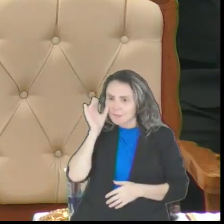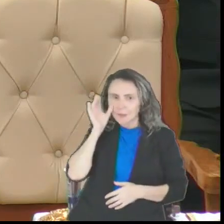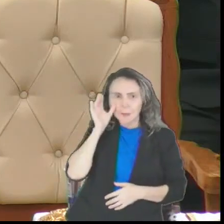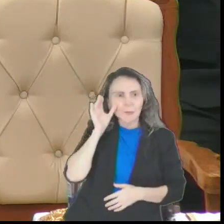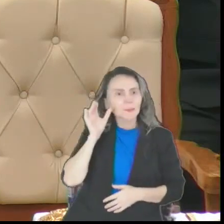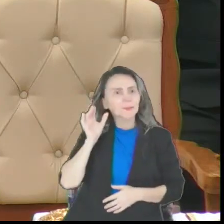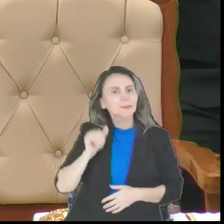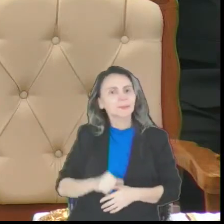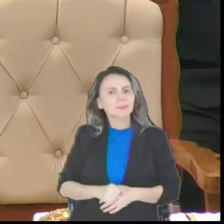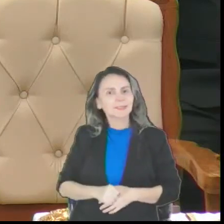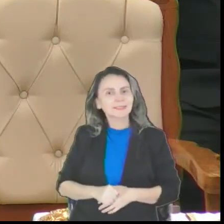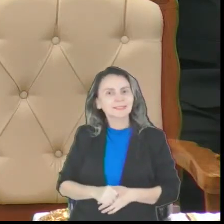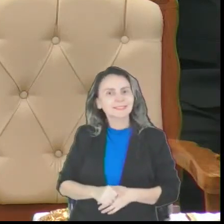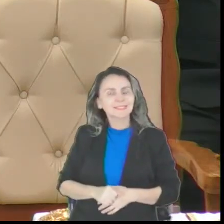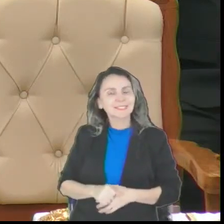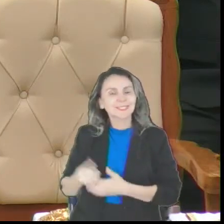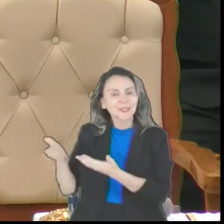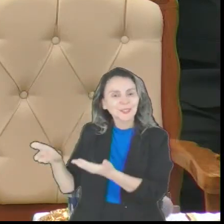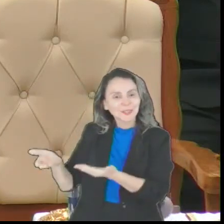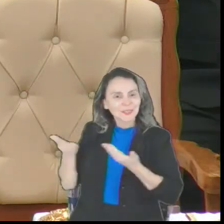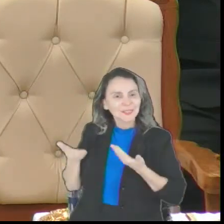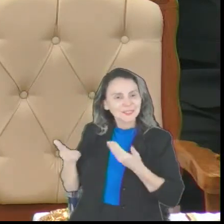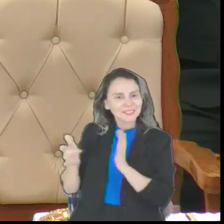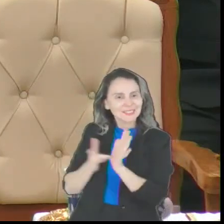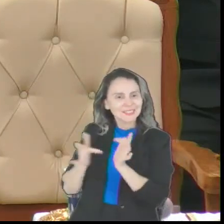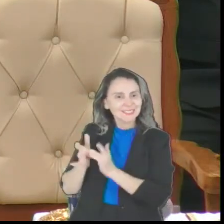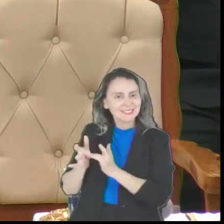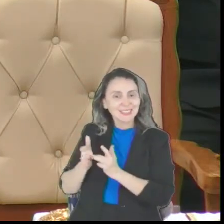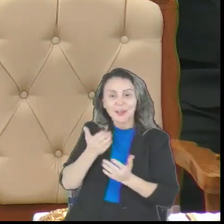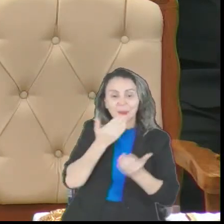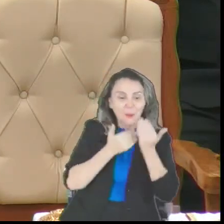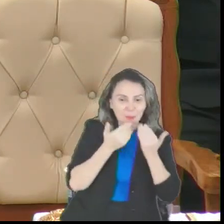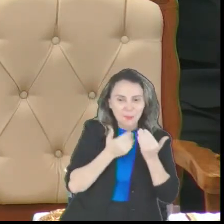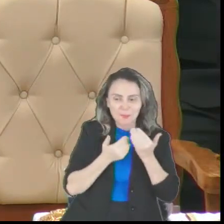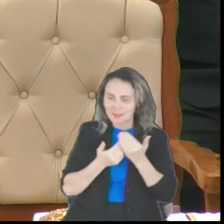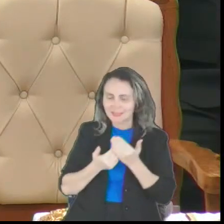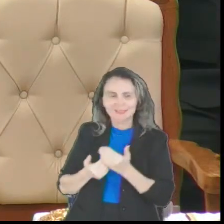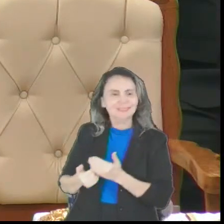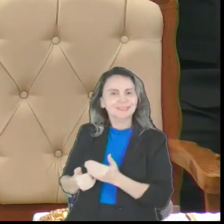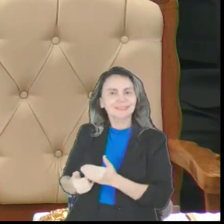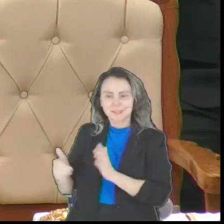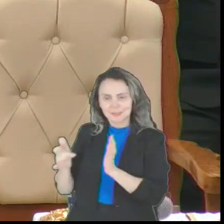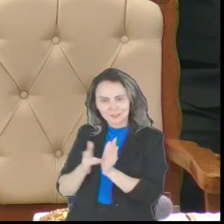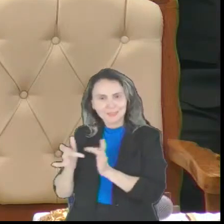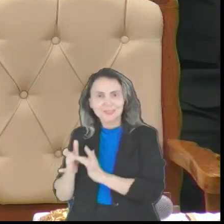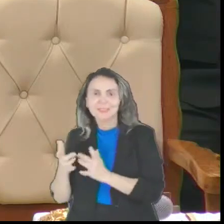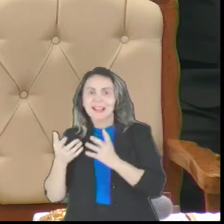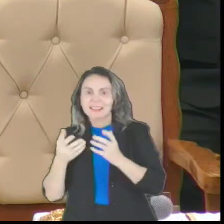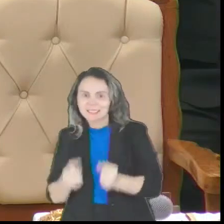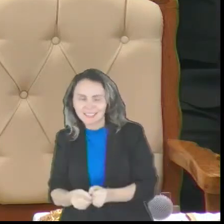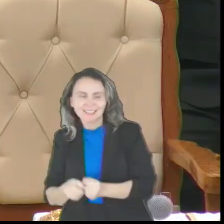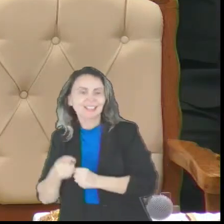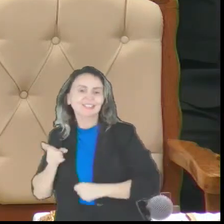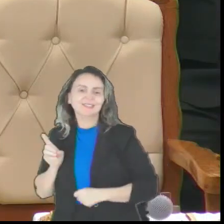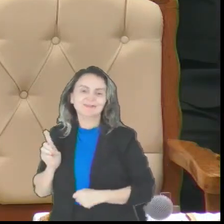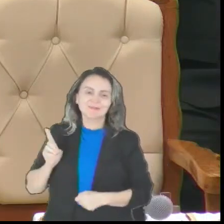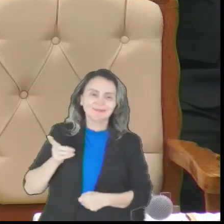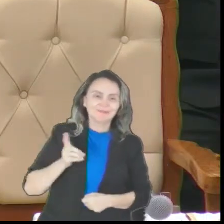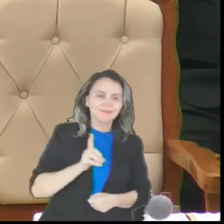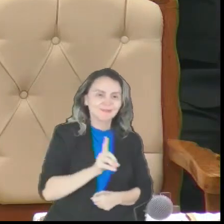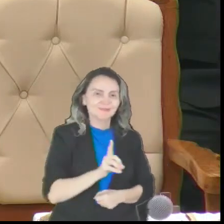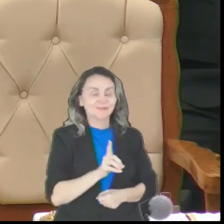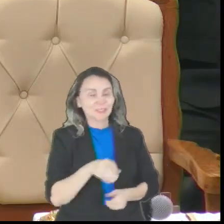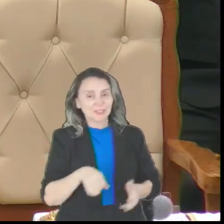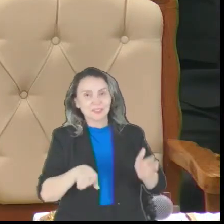Jesus para uma ceia. E quando ele chama Jesus, Jesus vai, obedece ao convite. E quando chegou na casa